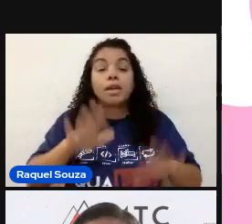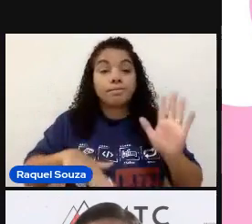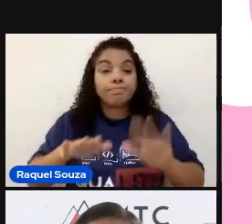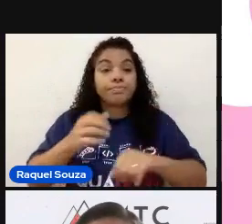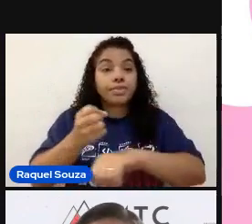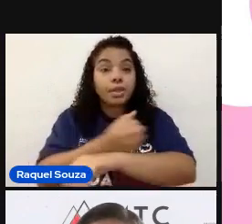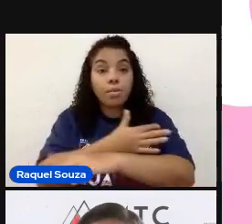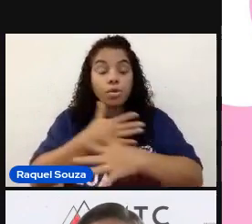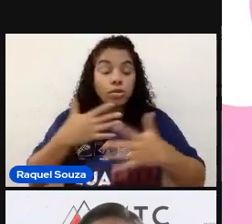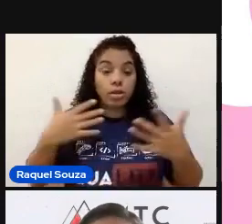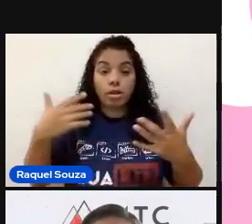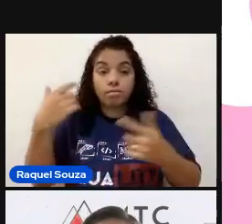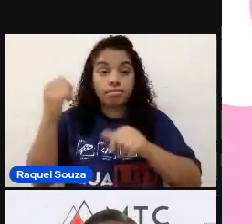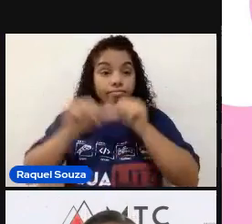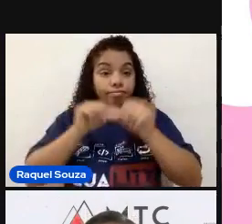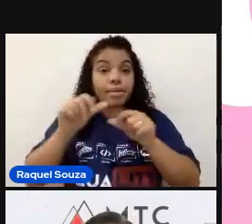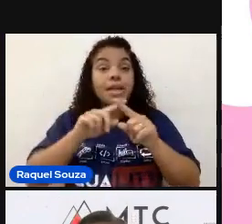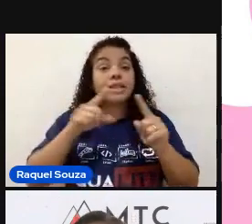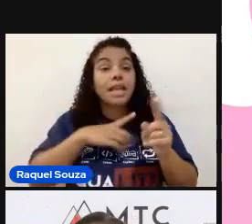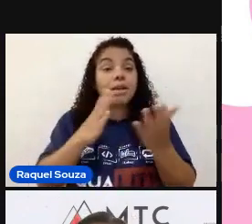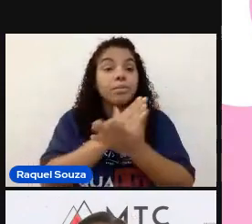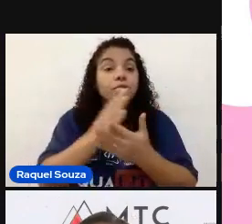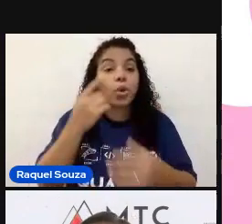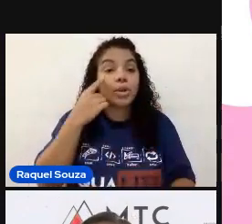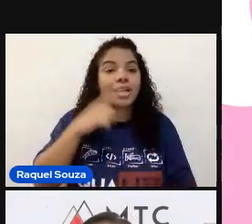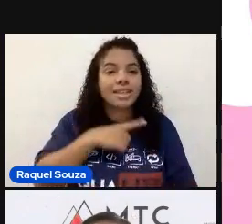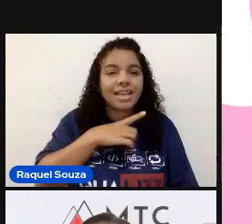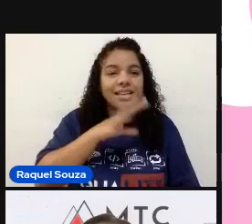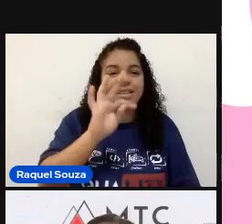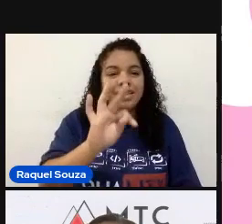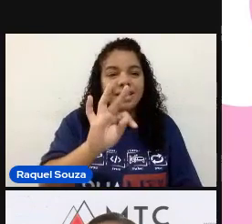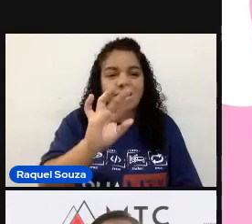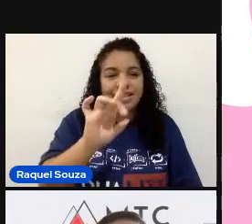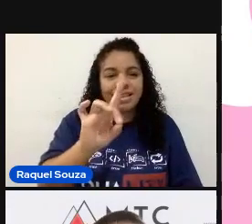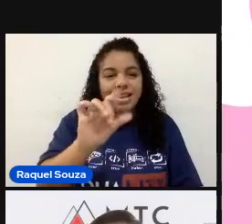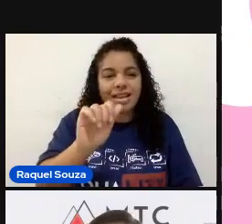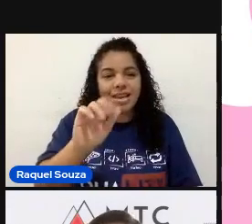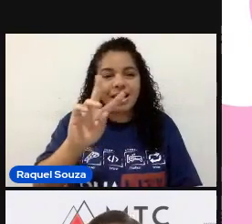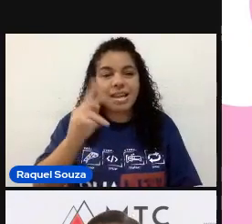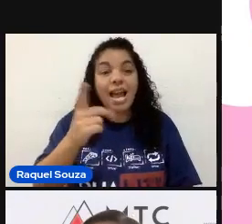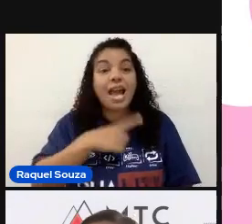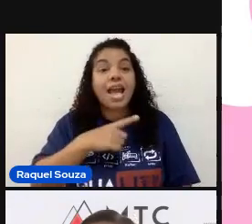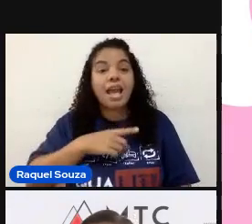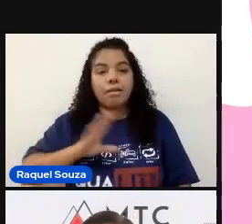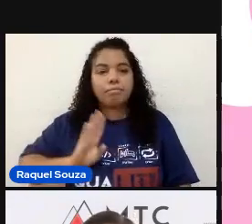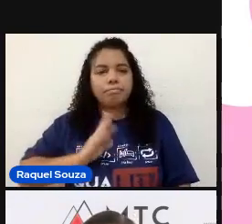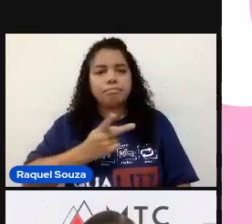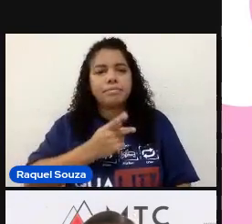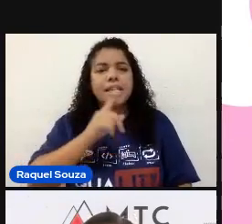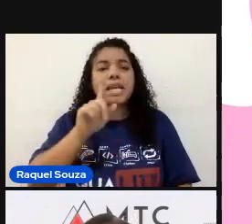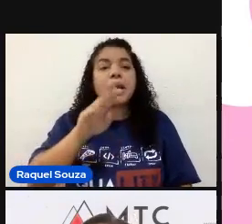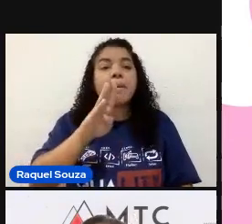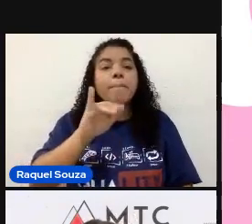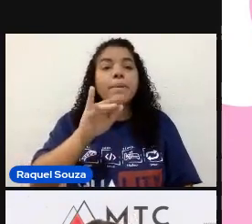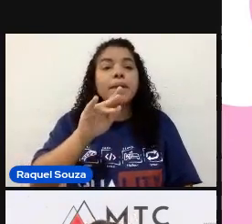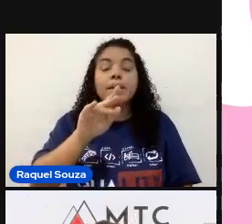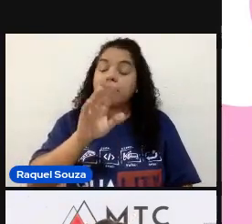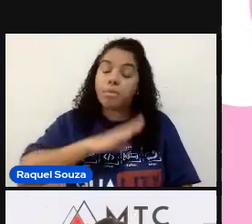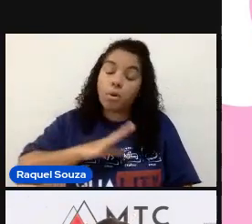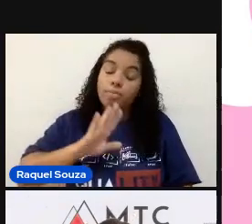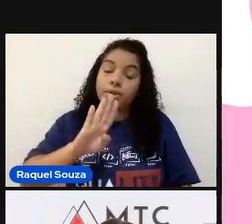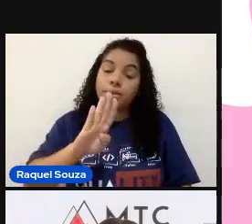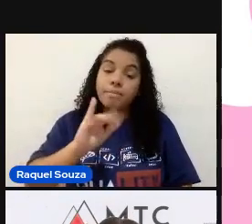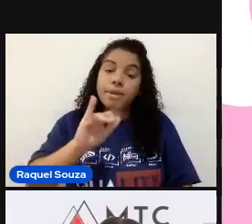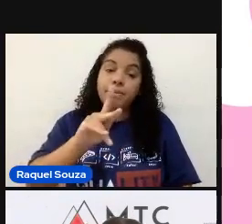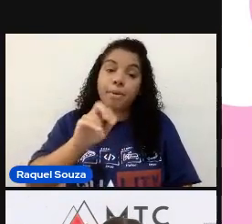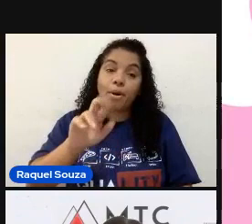pessoas confundem muito. Acham que quem tem TDAH tem bipolaridade. São coisas distintas. Quem é